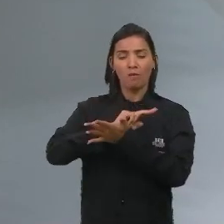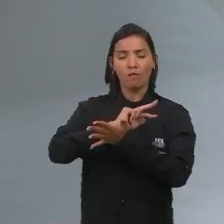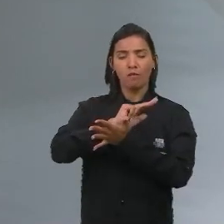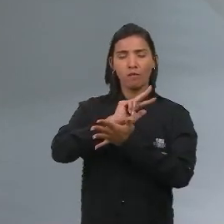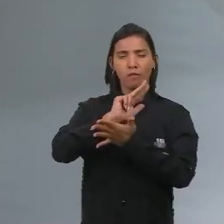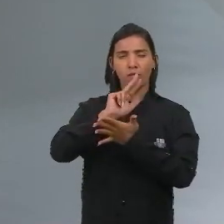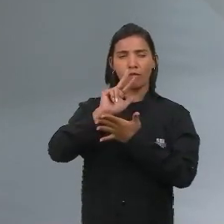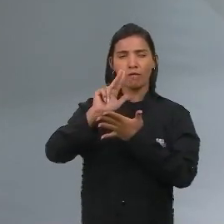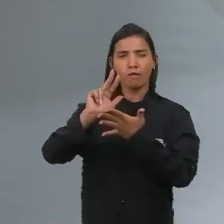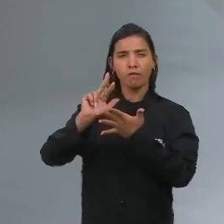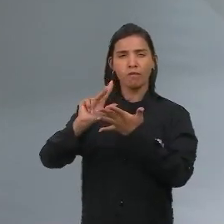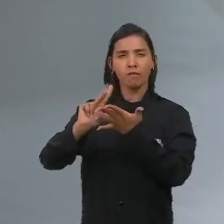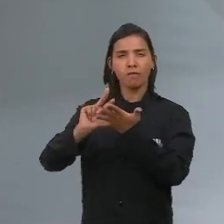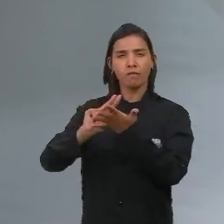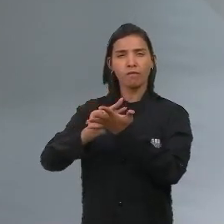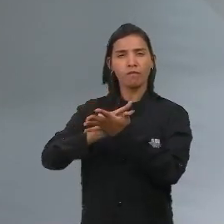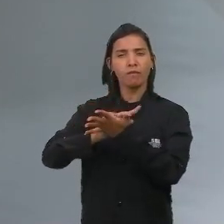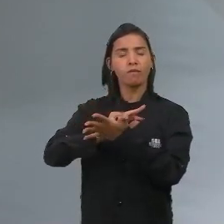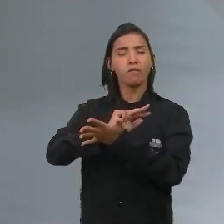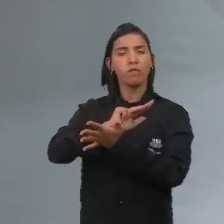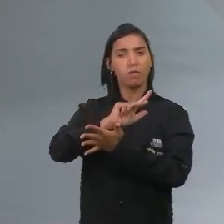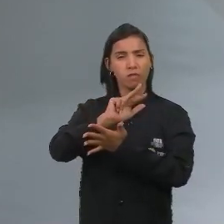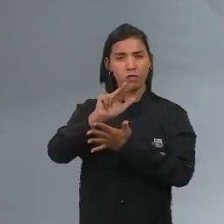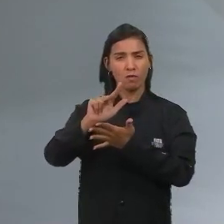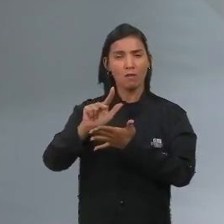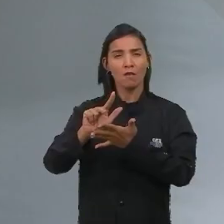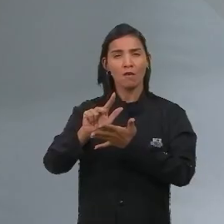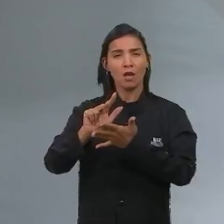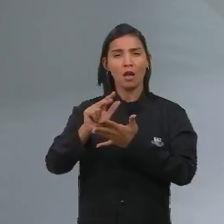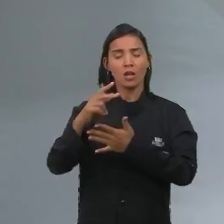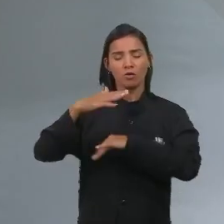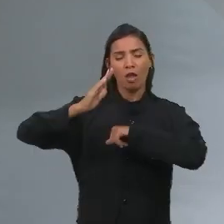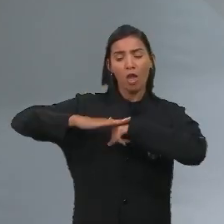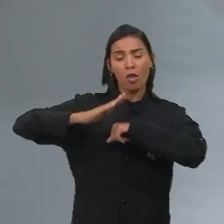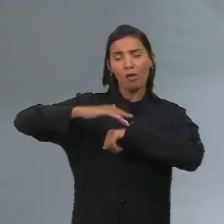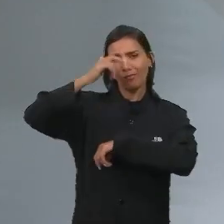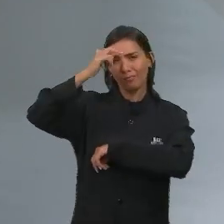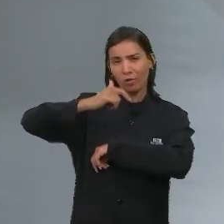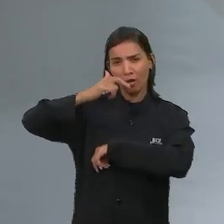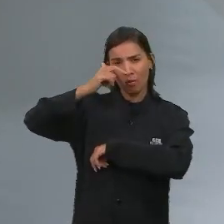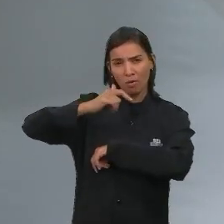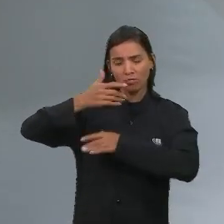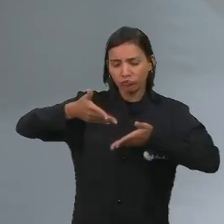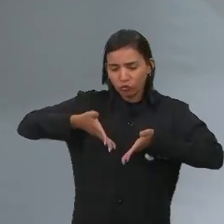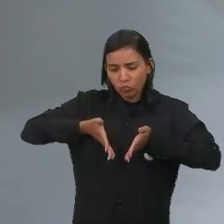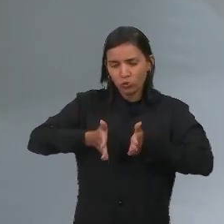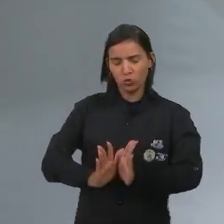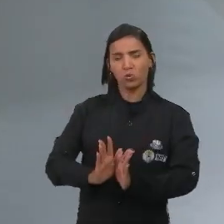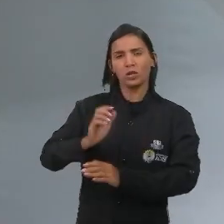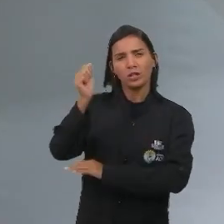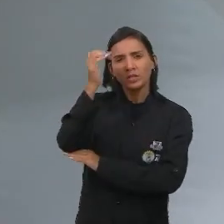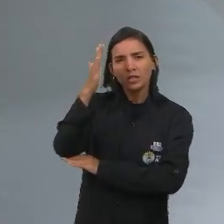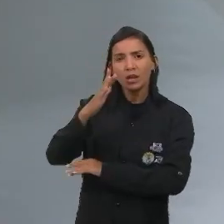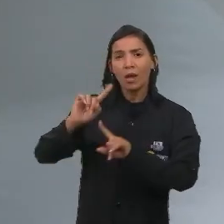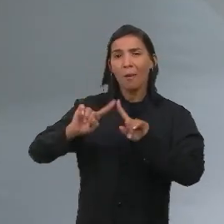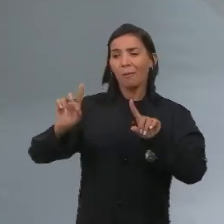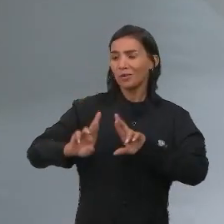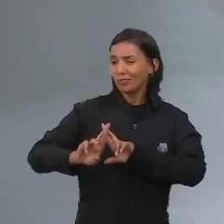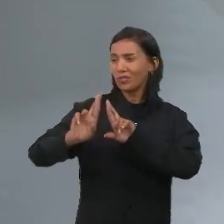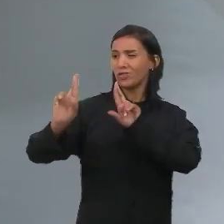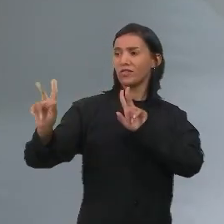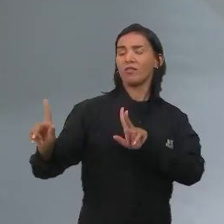homogeneidade enquanto brasileiros? Temos, porque somos brasileiros, constituímos um povo e somos